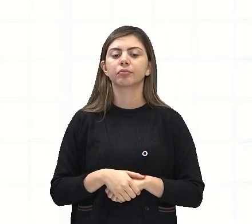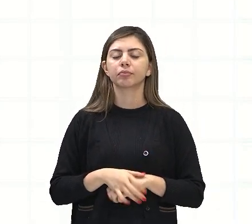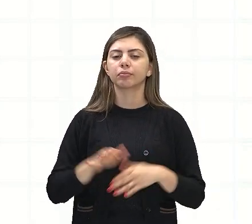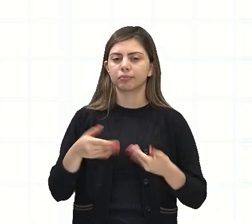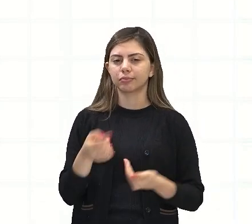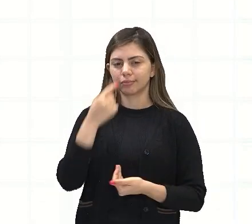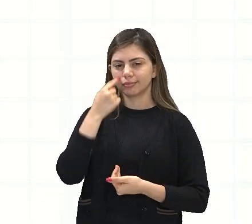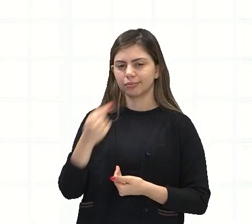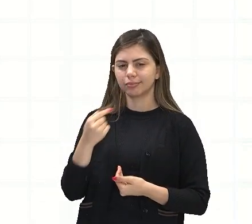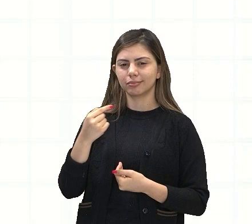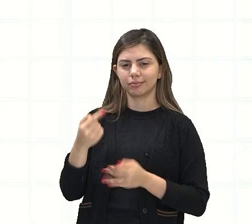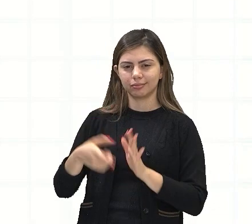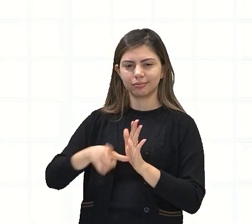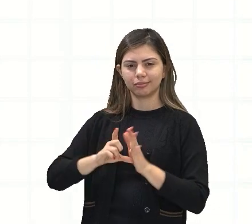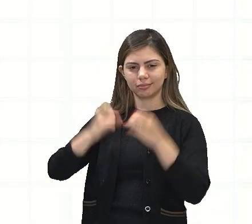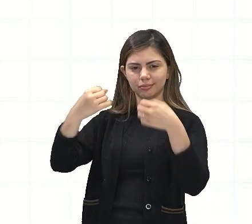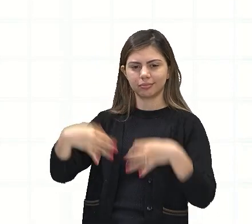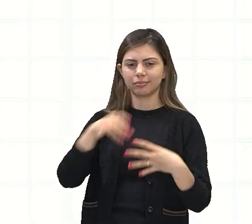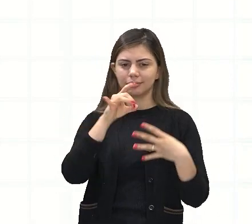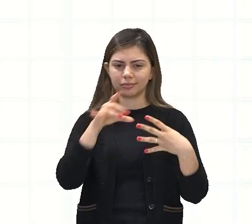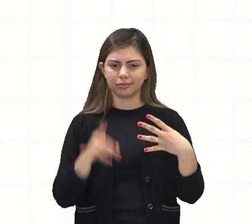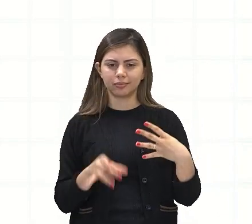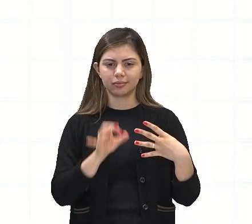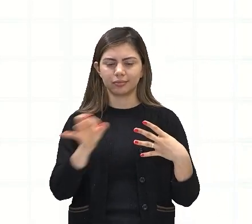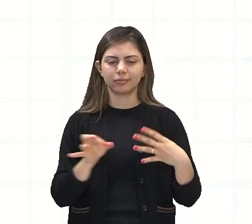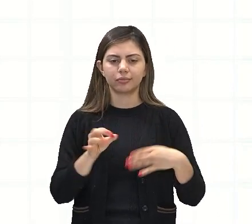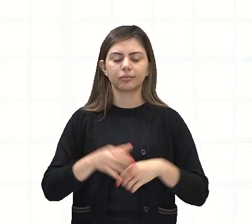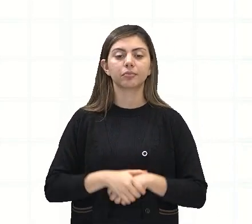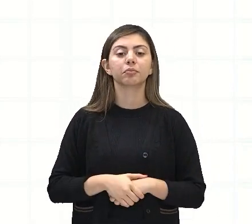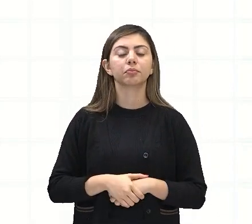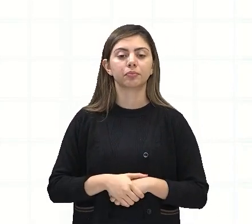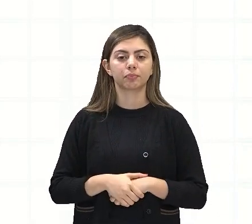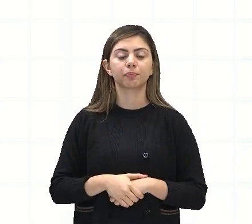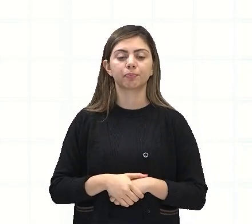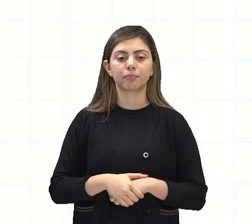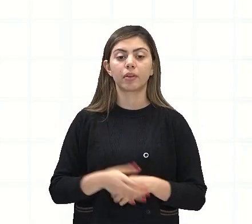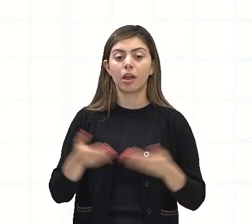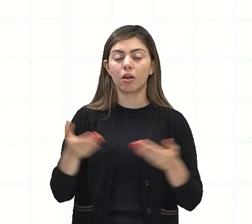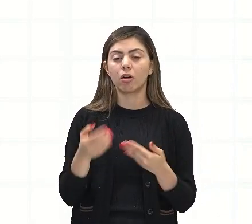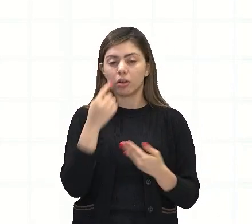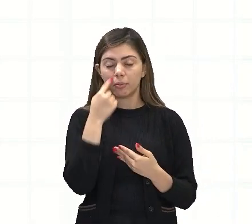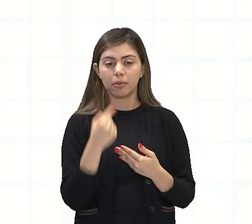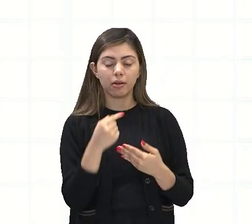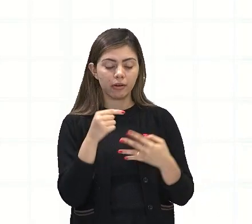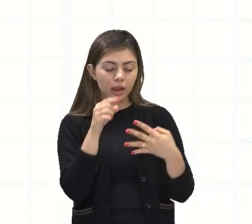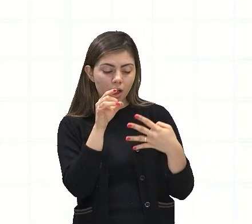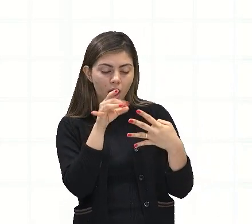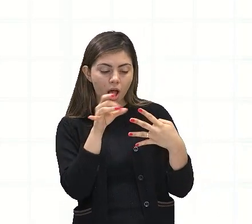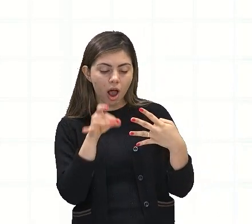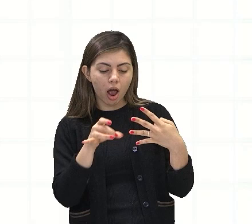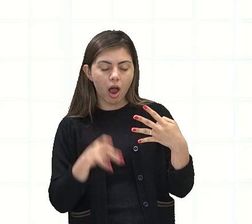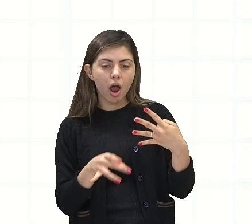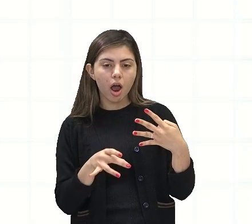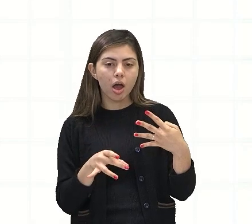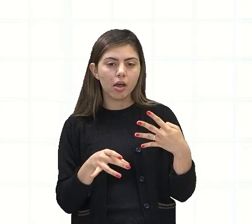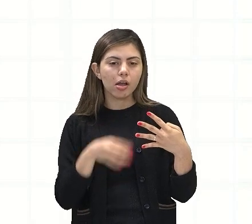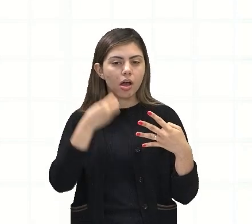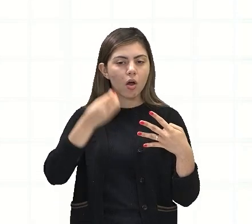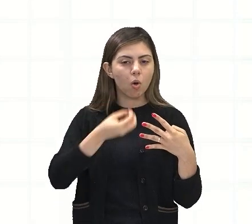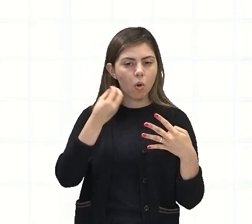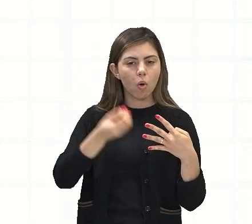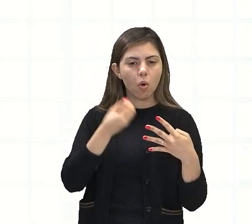de maneira bem sucinta. Vamos ver agora detalhadamente cada um